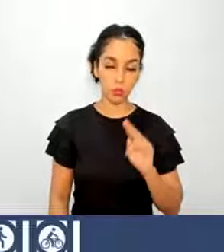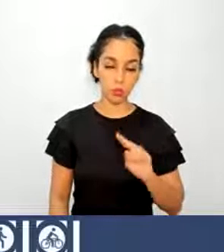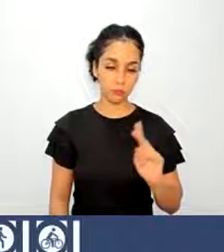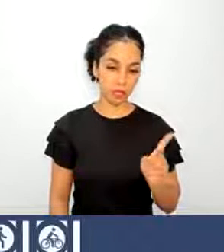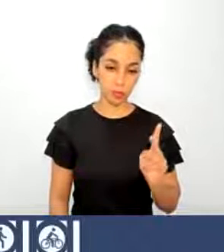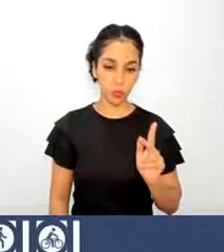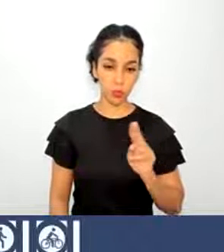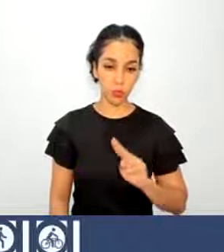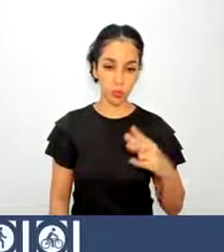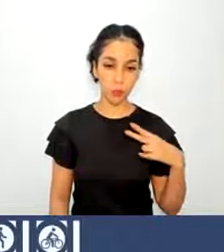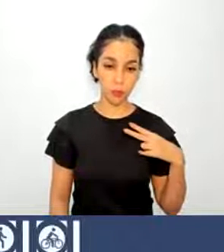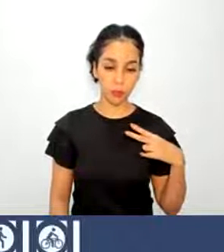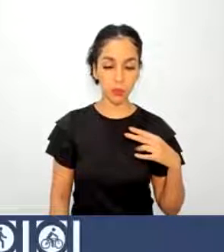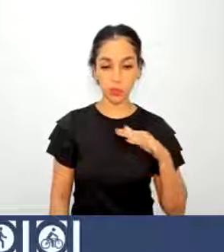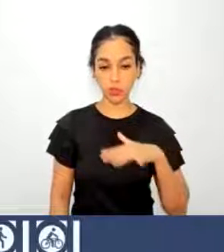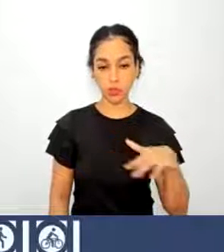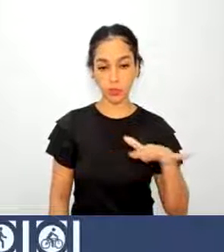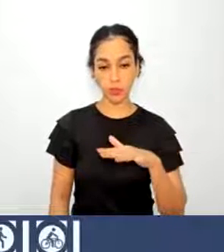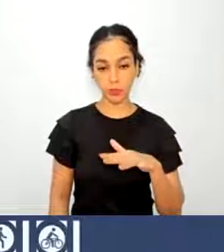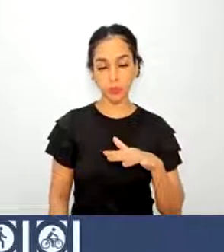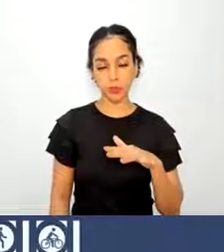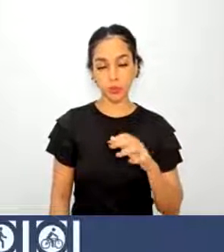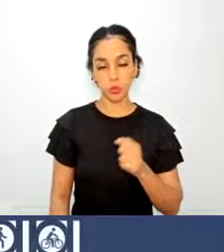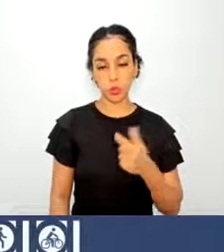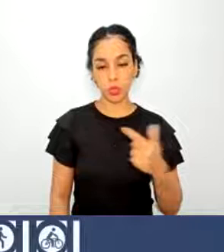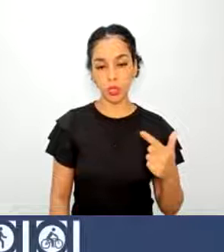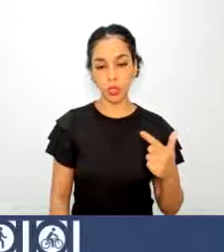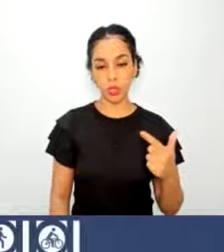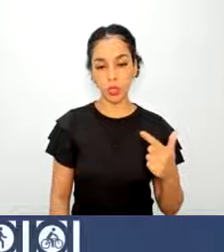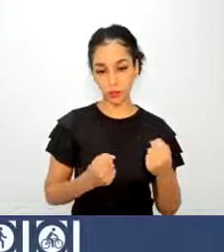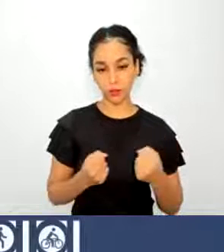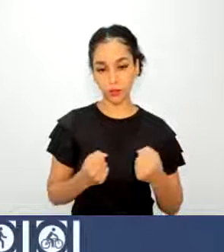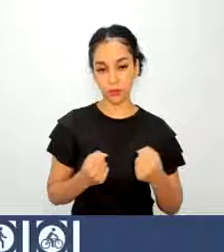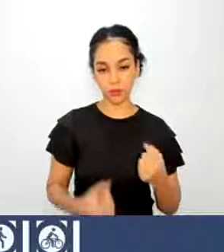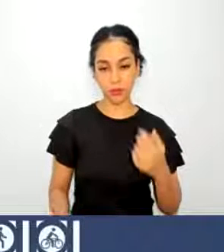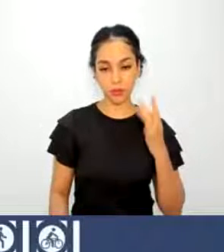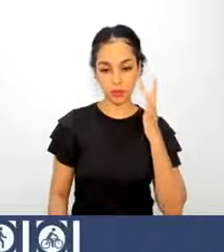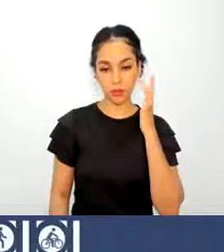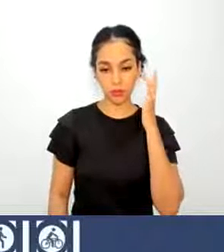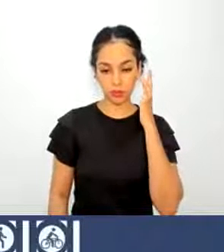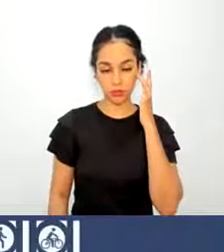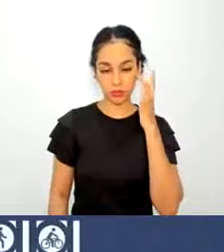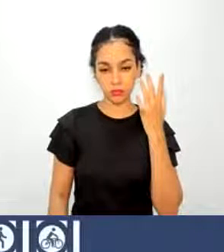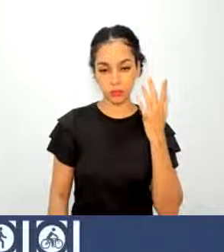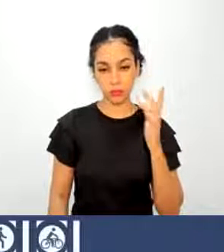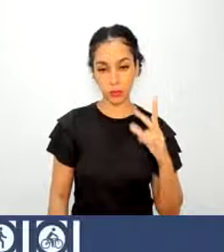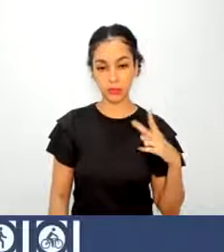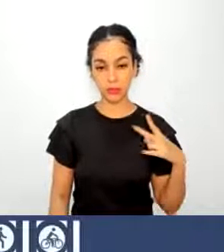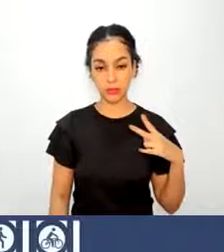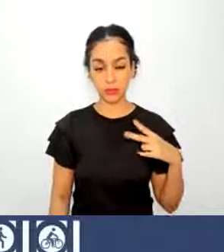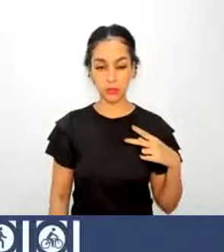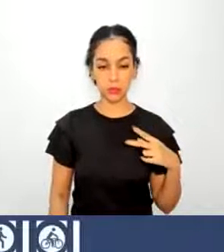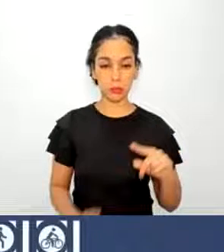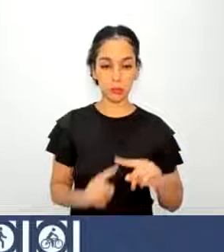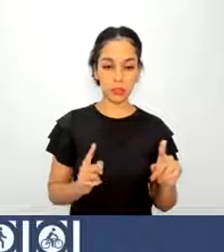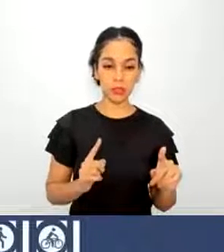coletivo. Eu prefiro que seja coletivo do que o carro. Eu acho que por mais que seja privatizado, ele está